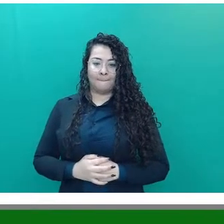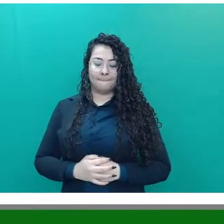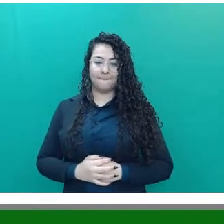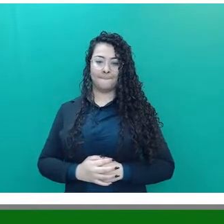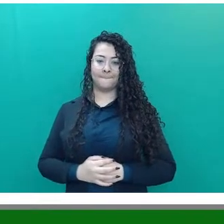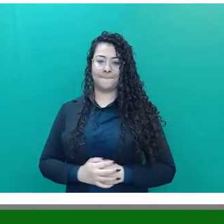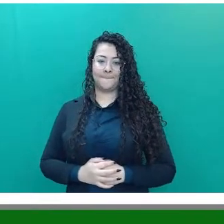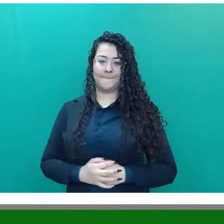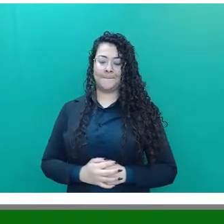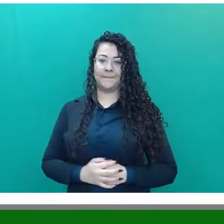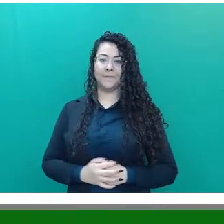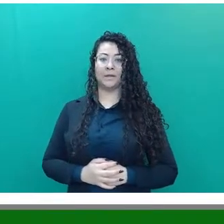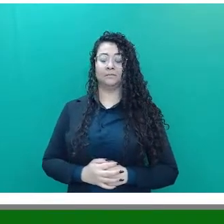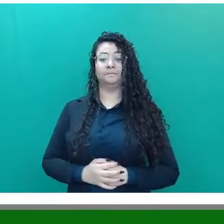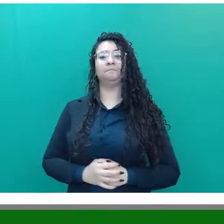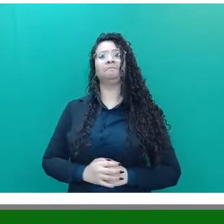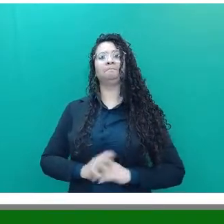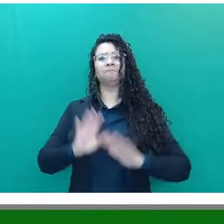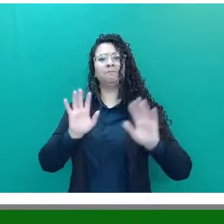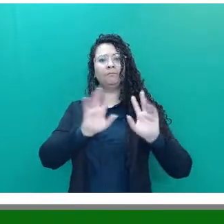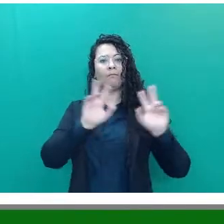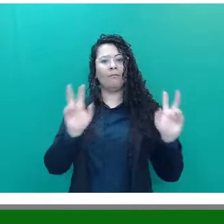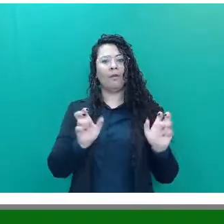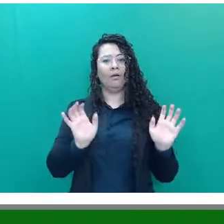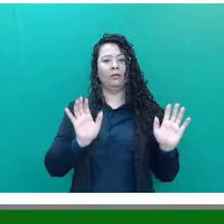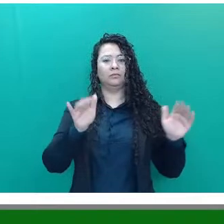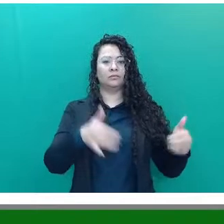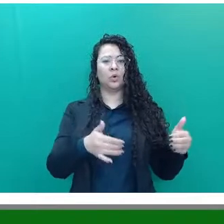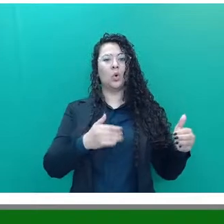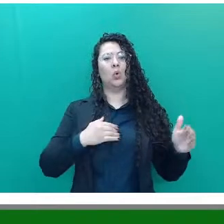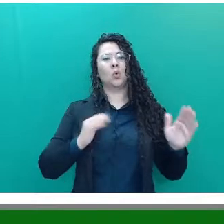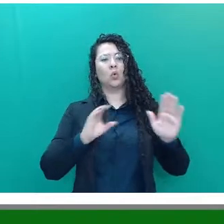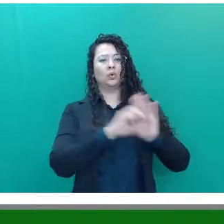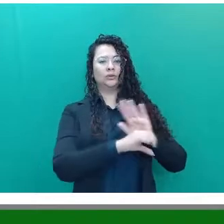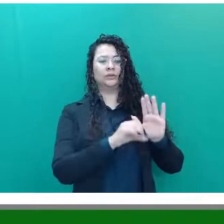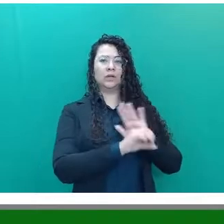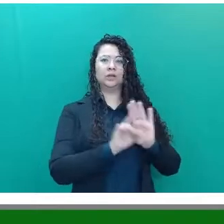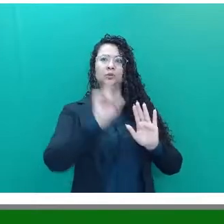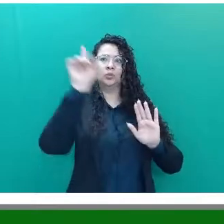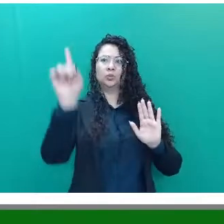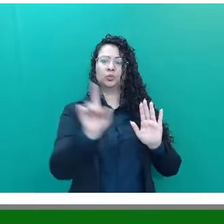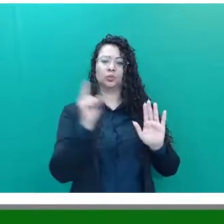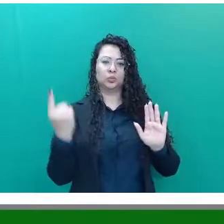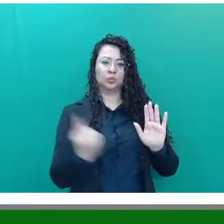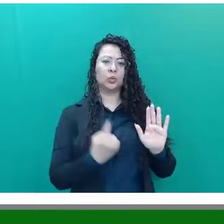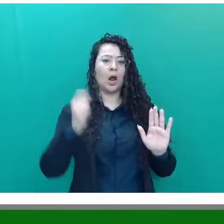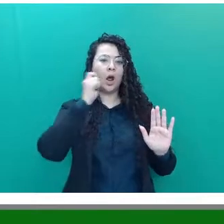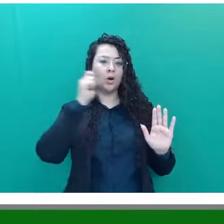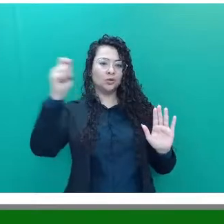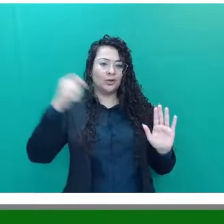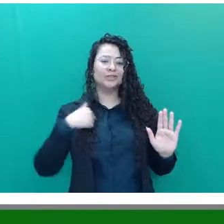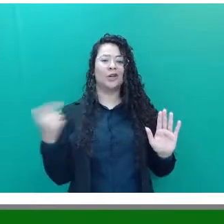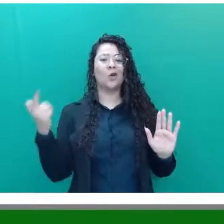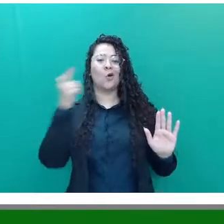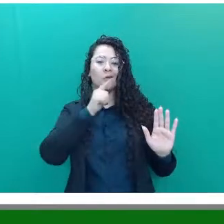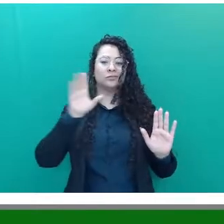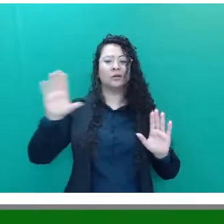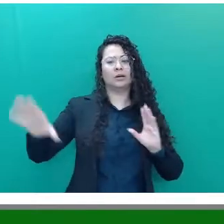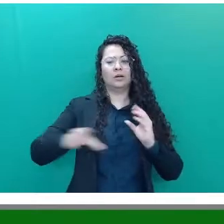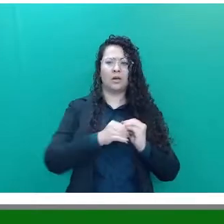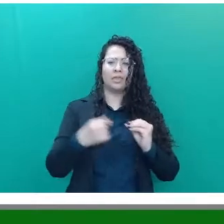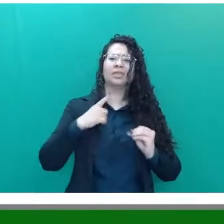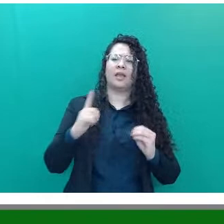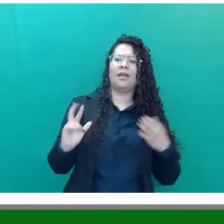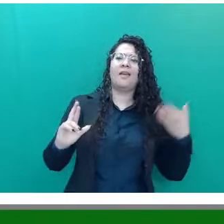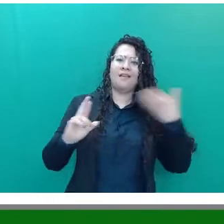Com relação à questão conceitual e à inclusão de alguns autores, eu me senti bastante contemplada, né, na inclusão de algumas referências que eu